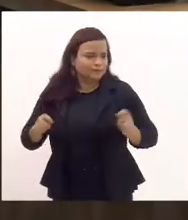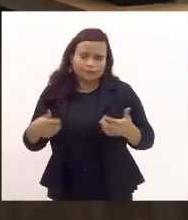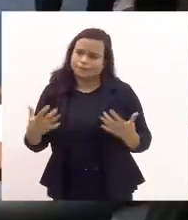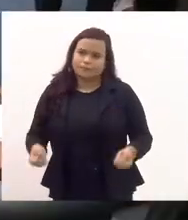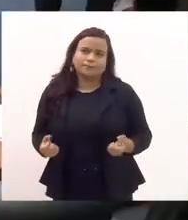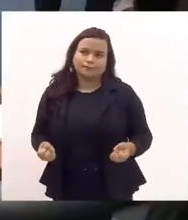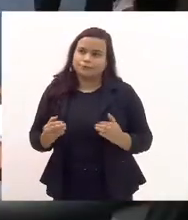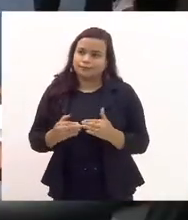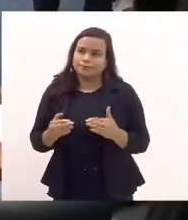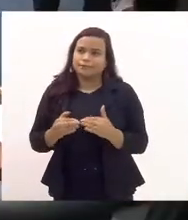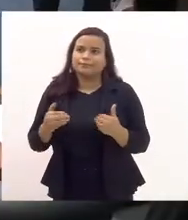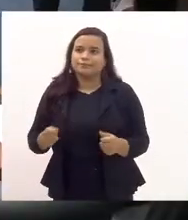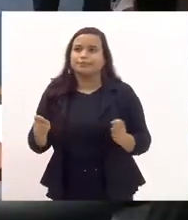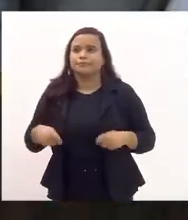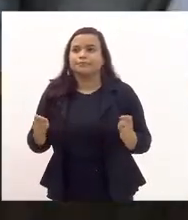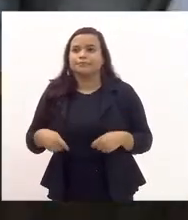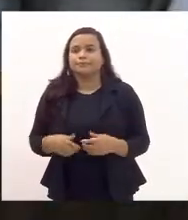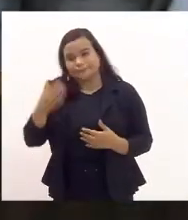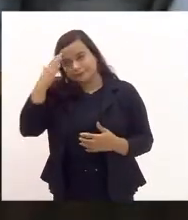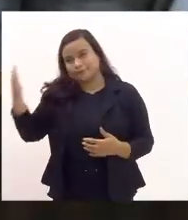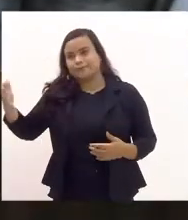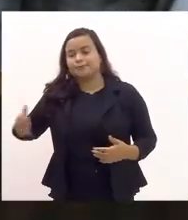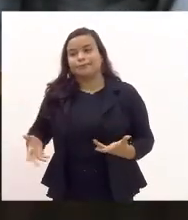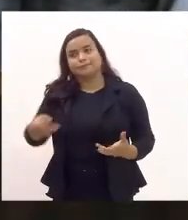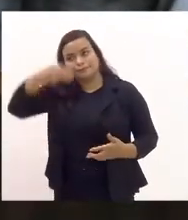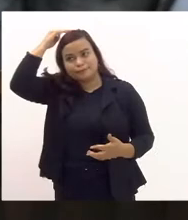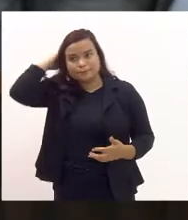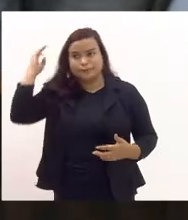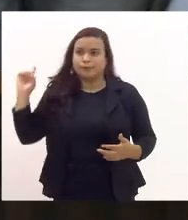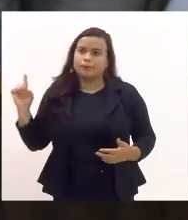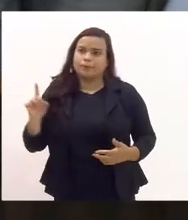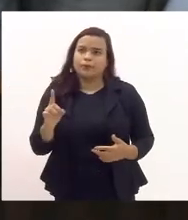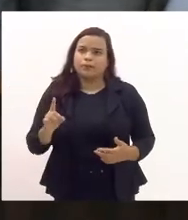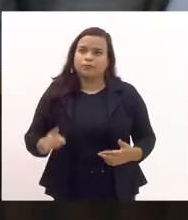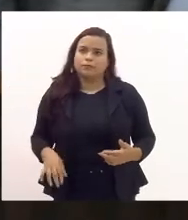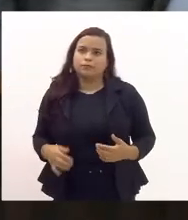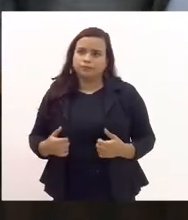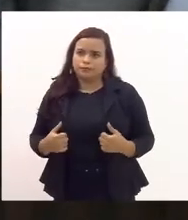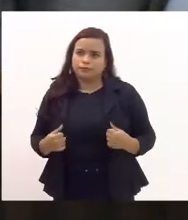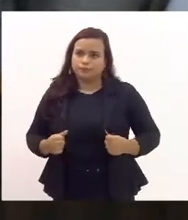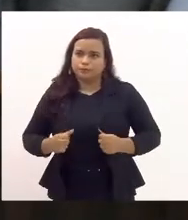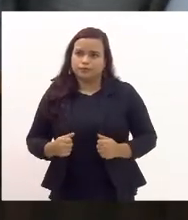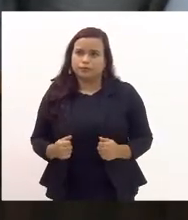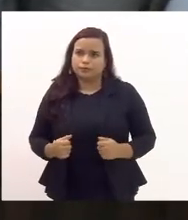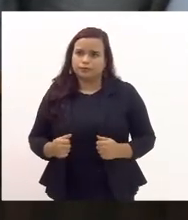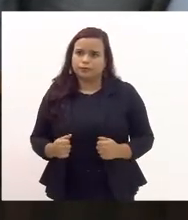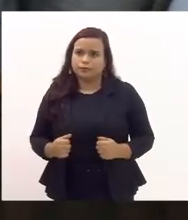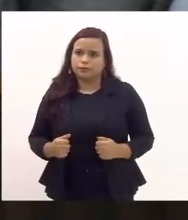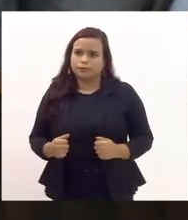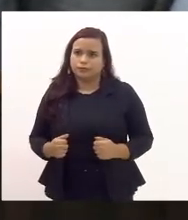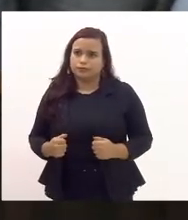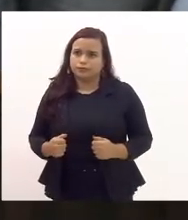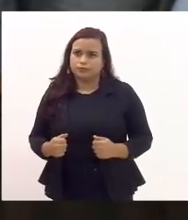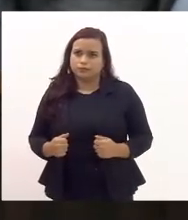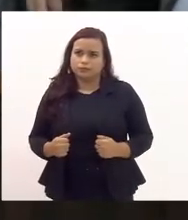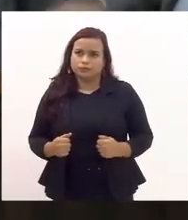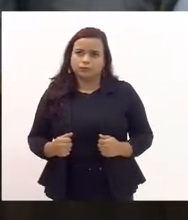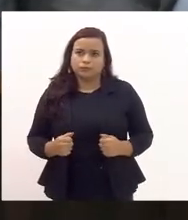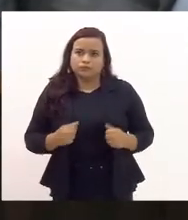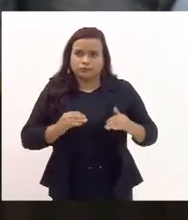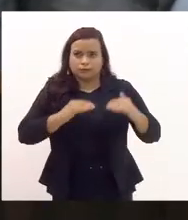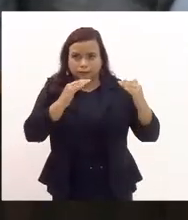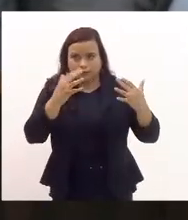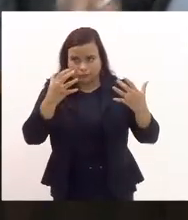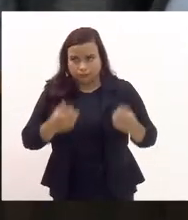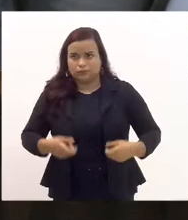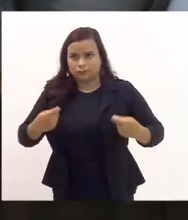Ok então vamos Márcio e vamos por favor vossa excelência falou que